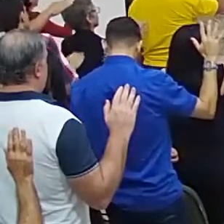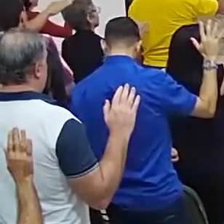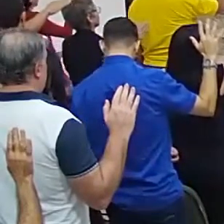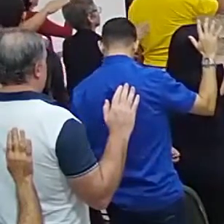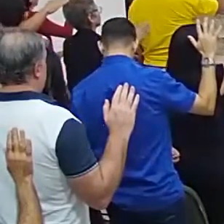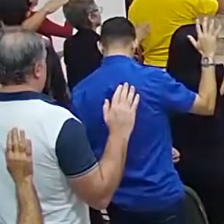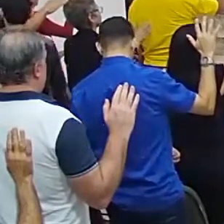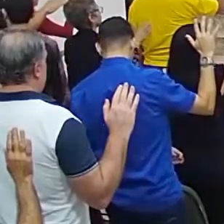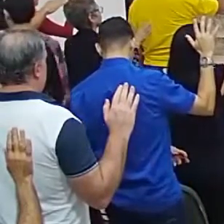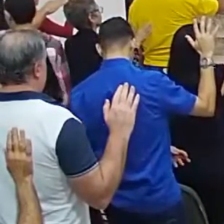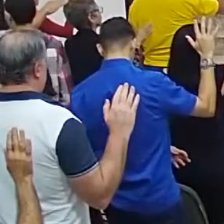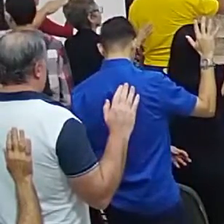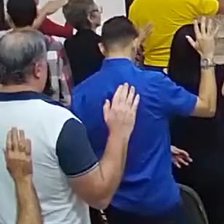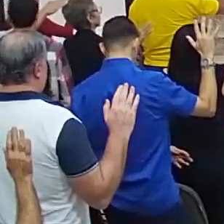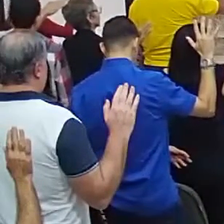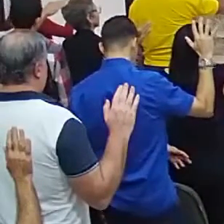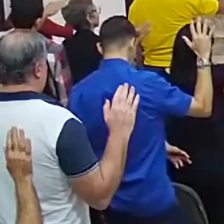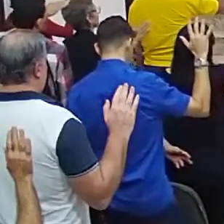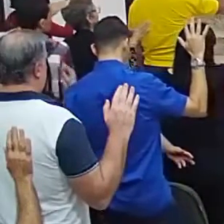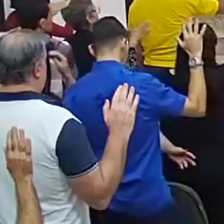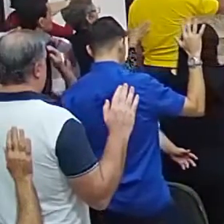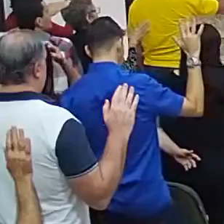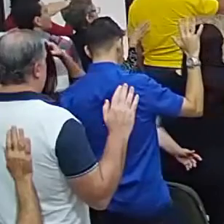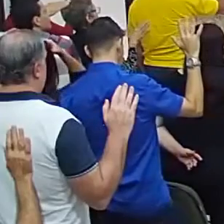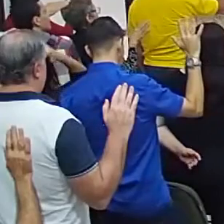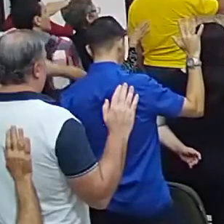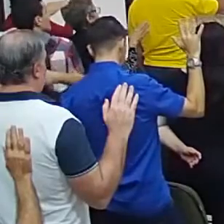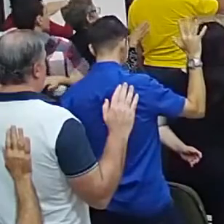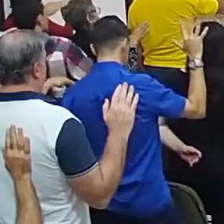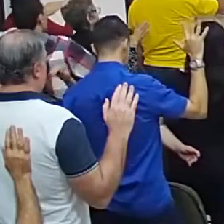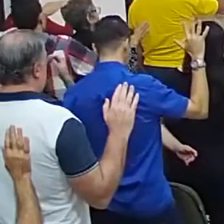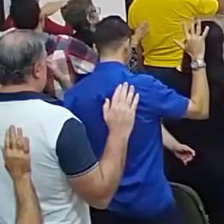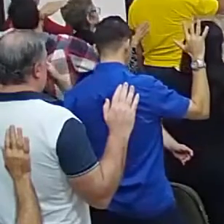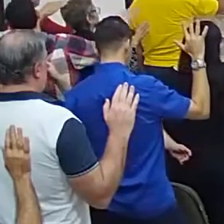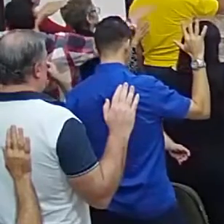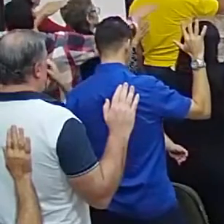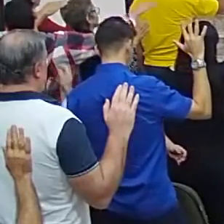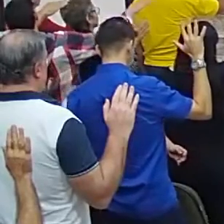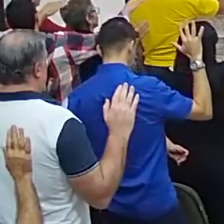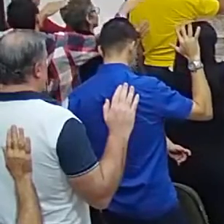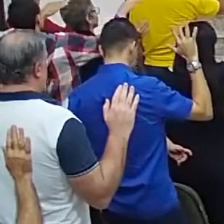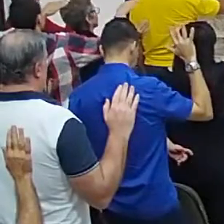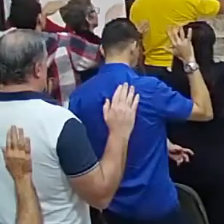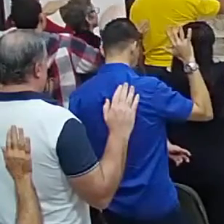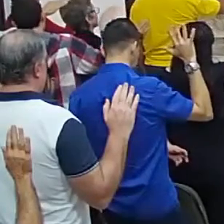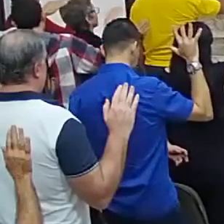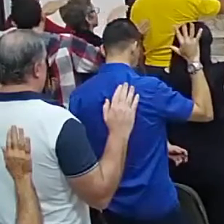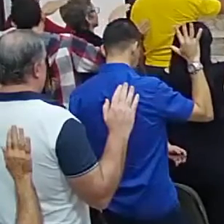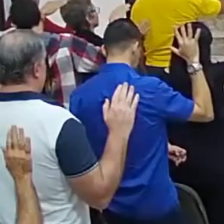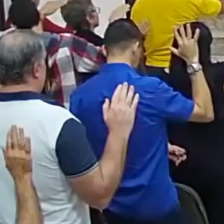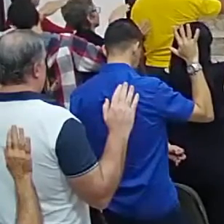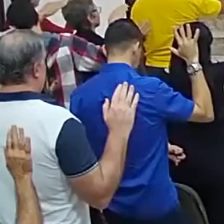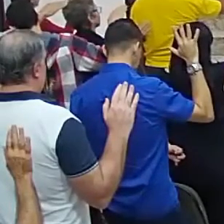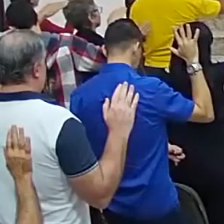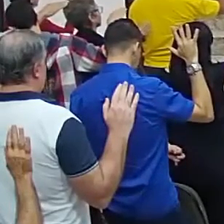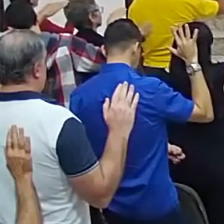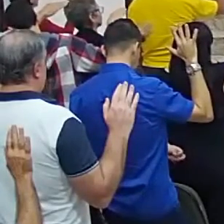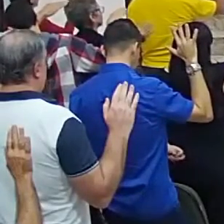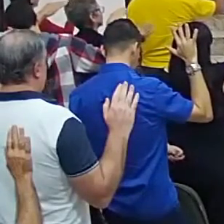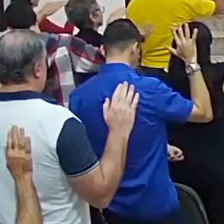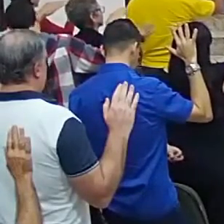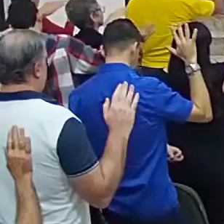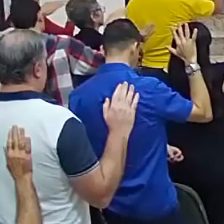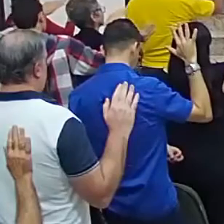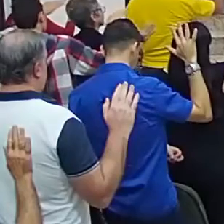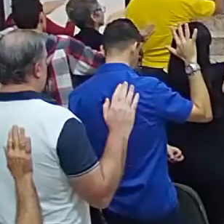apresentar no teu altar de graça de bênção a vida do João Miguel queremos o pai em nome de